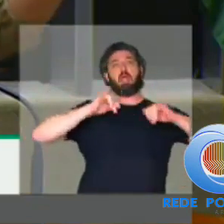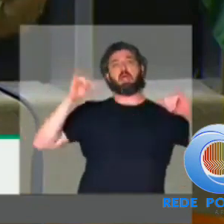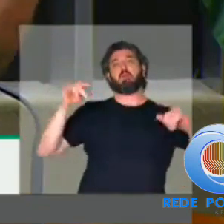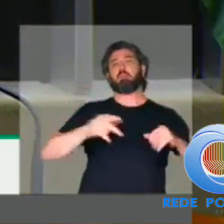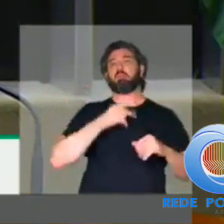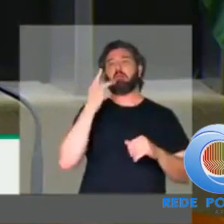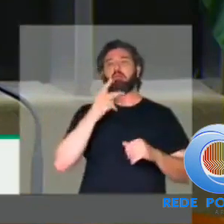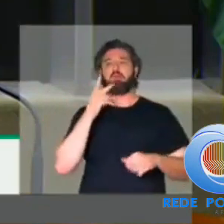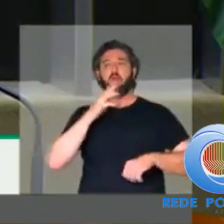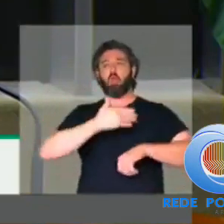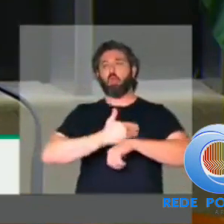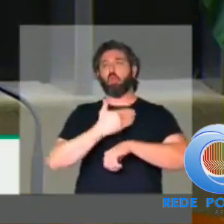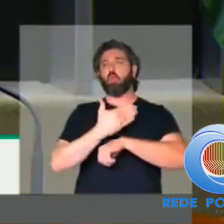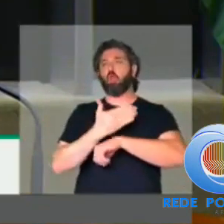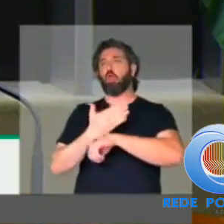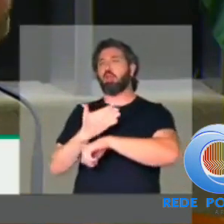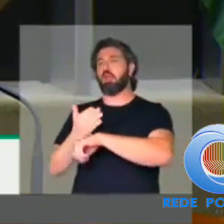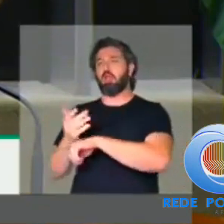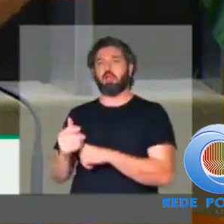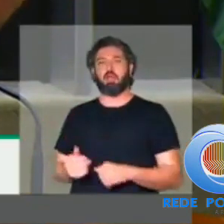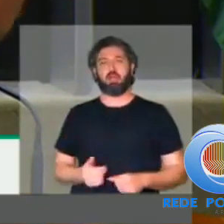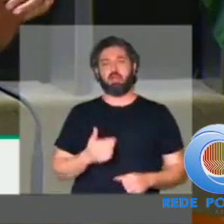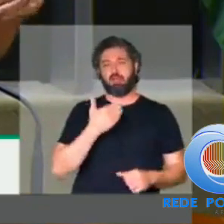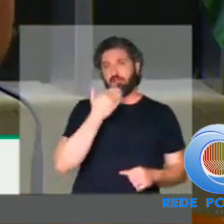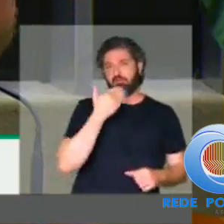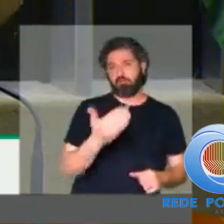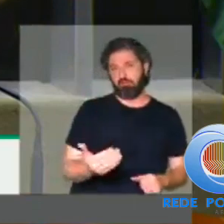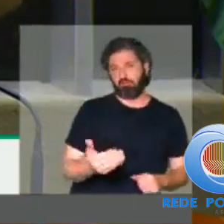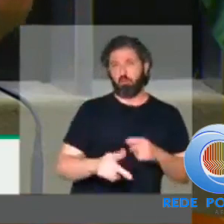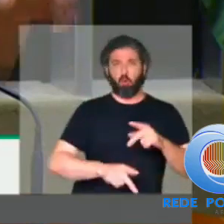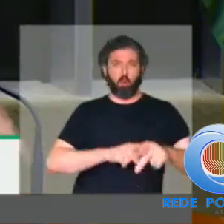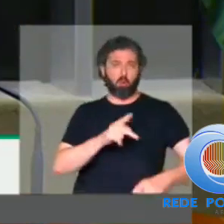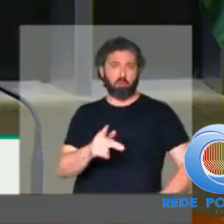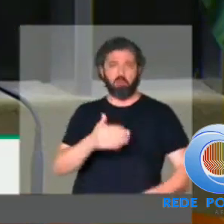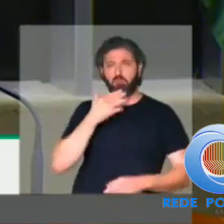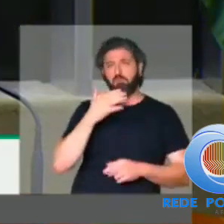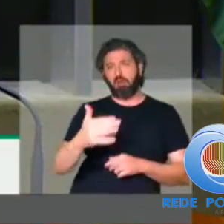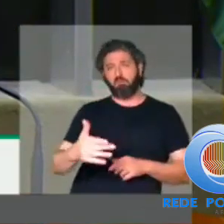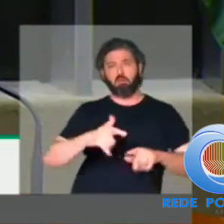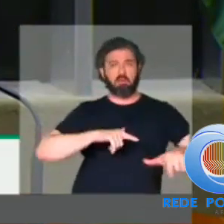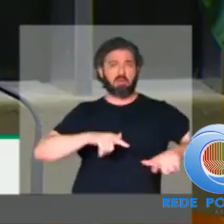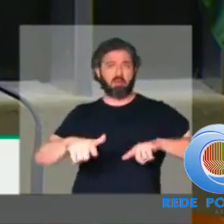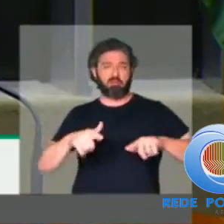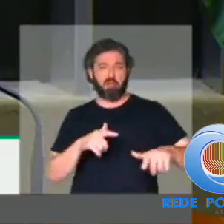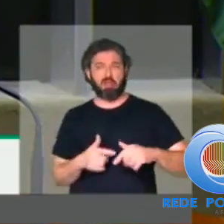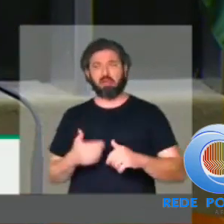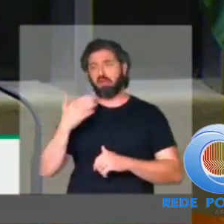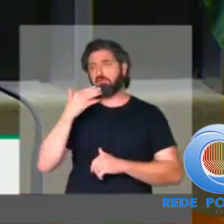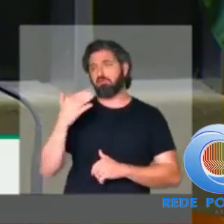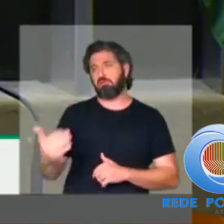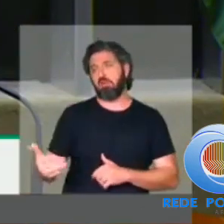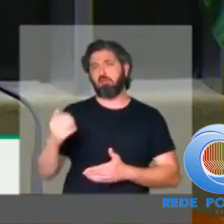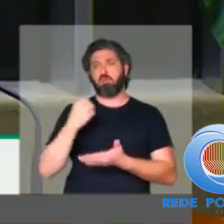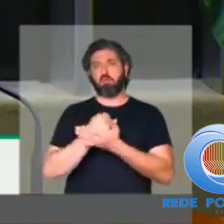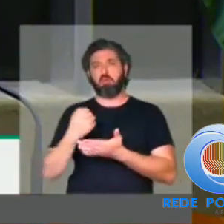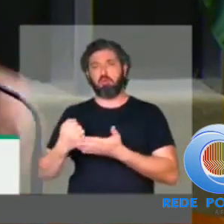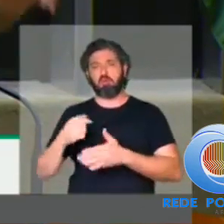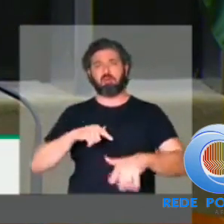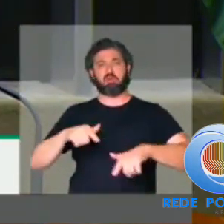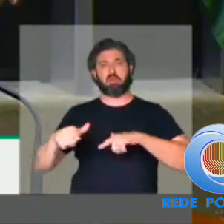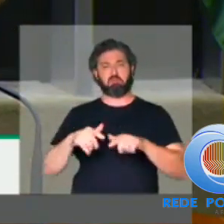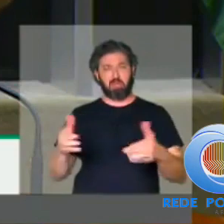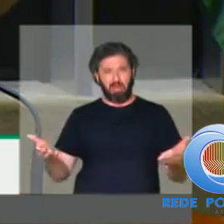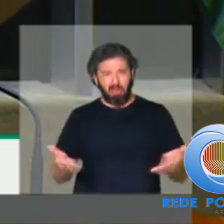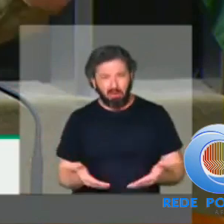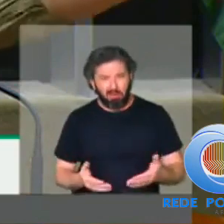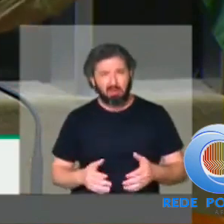campanha disse o tempo inteiro que era a favor do povo, a favor dos trabalhadores, a favor do emprego,